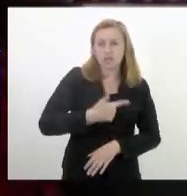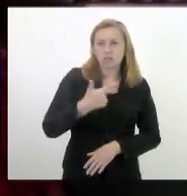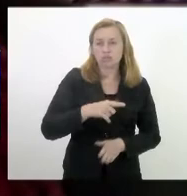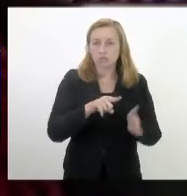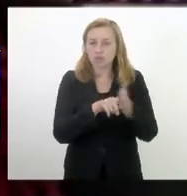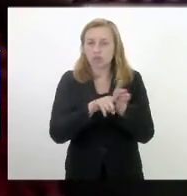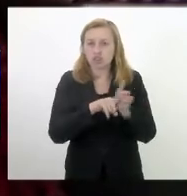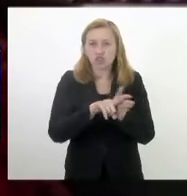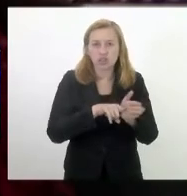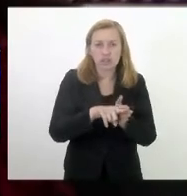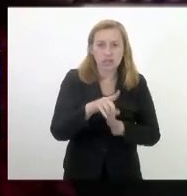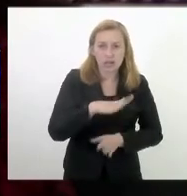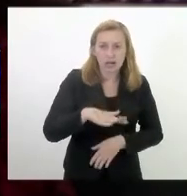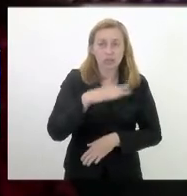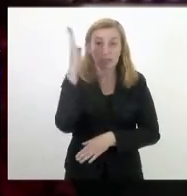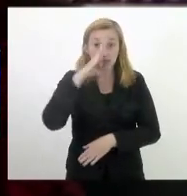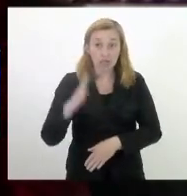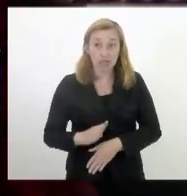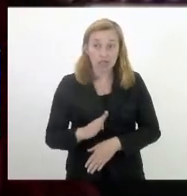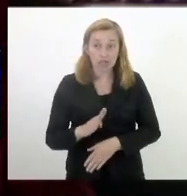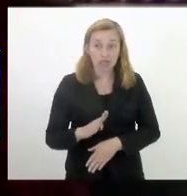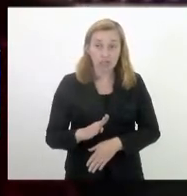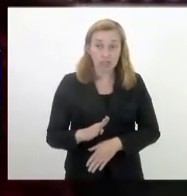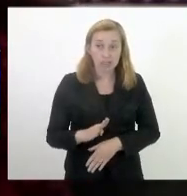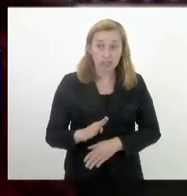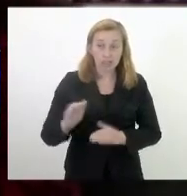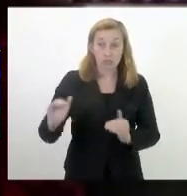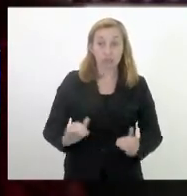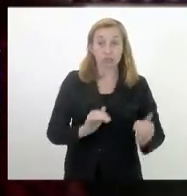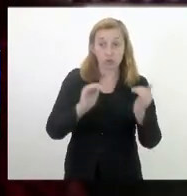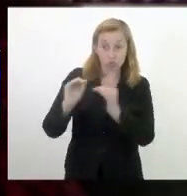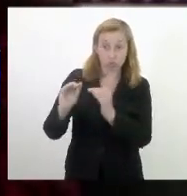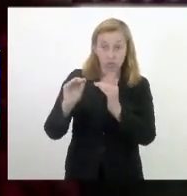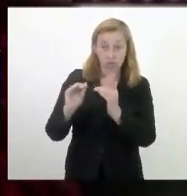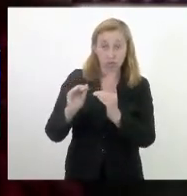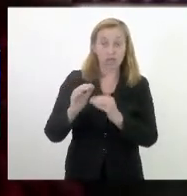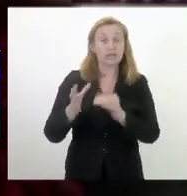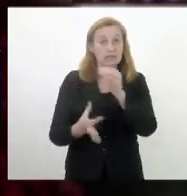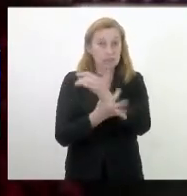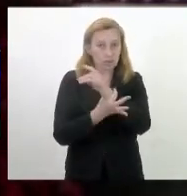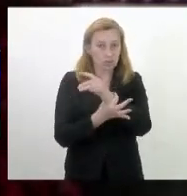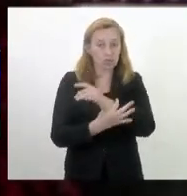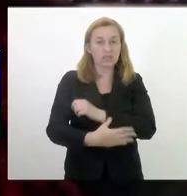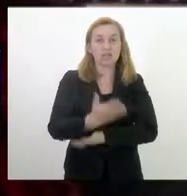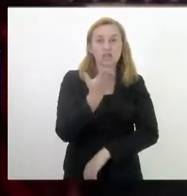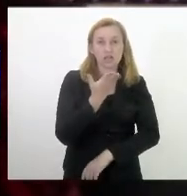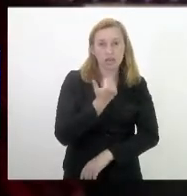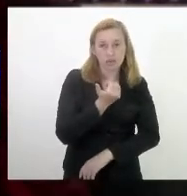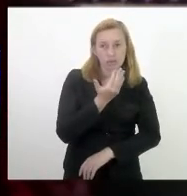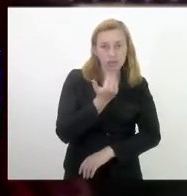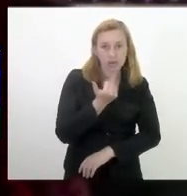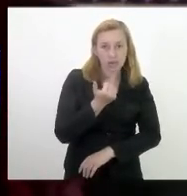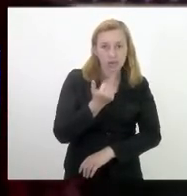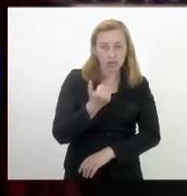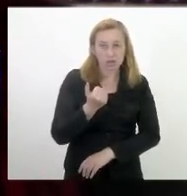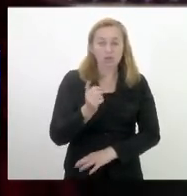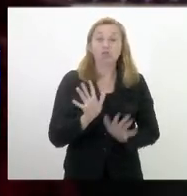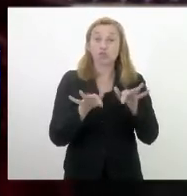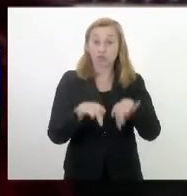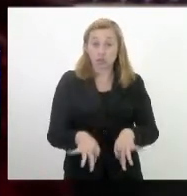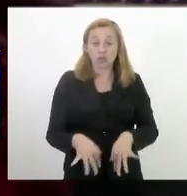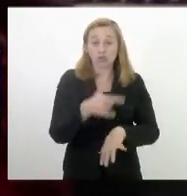Brasileira de Pesquisa em Soberania e Segurança Alimentar, realizada no final